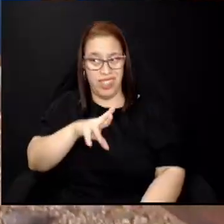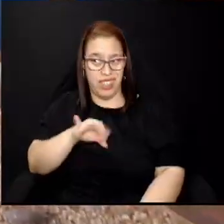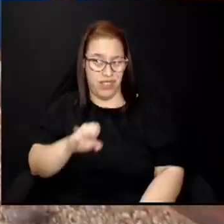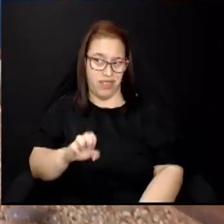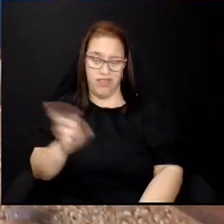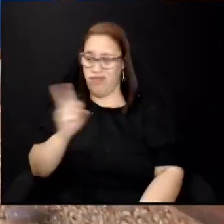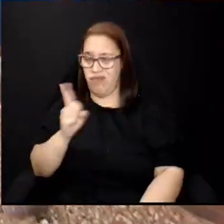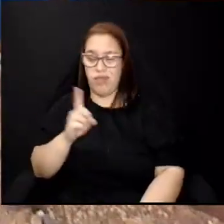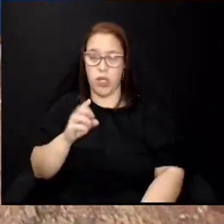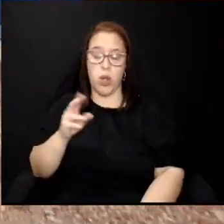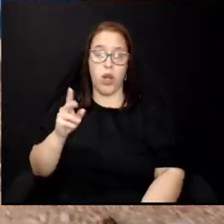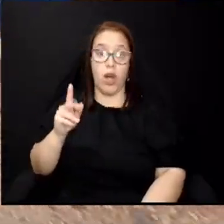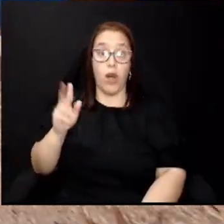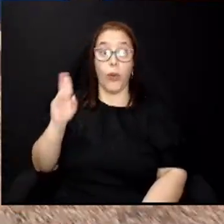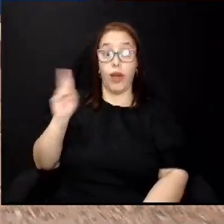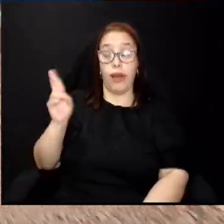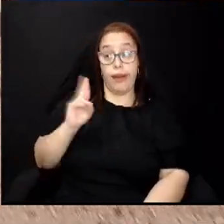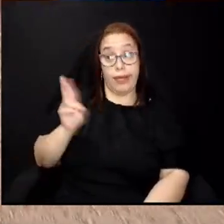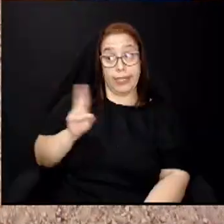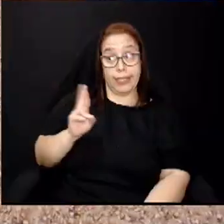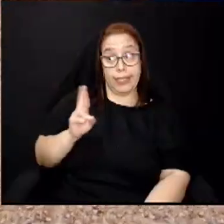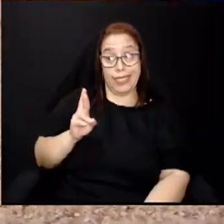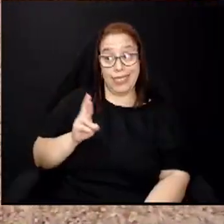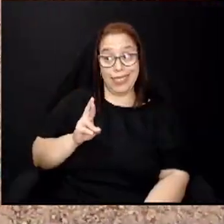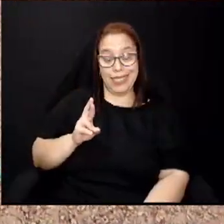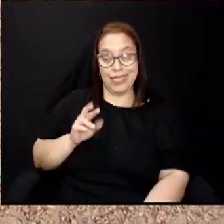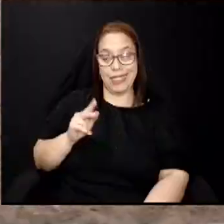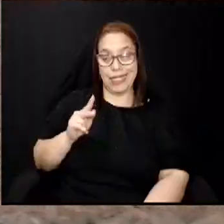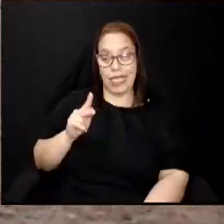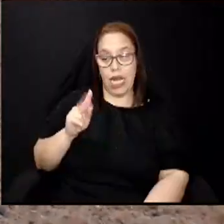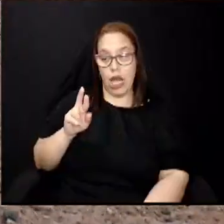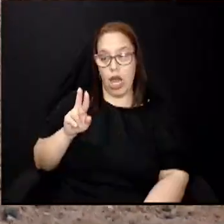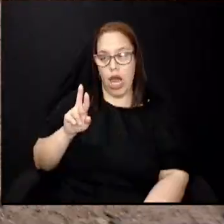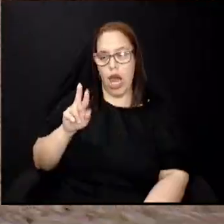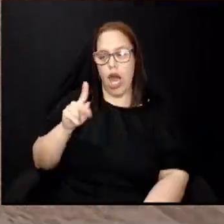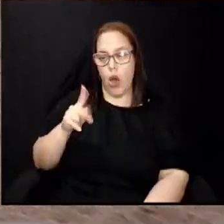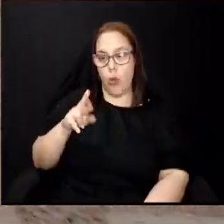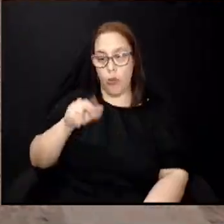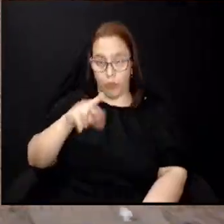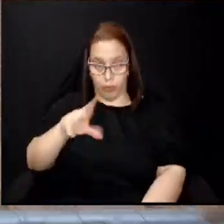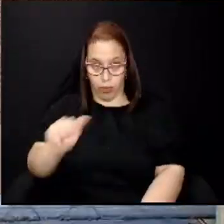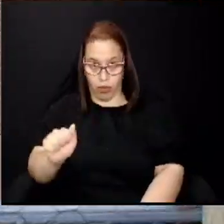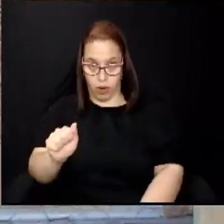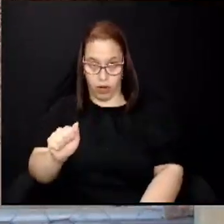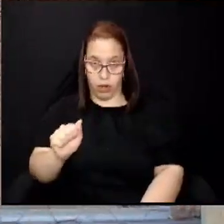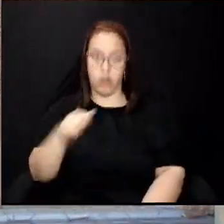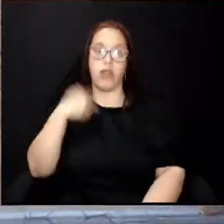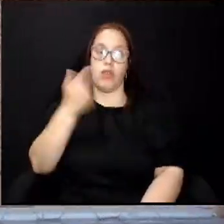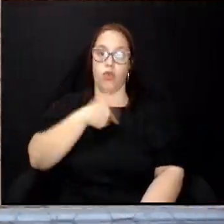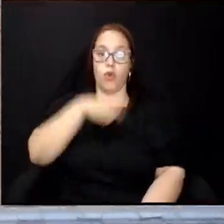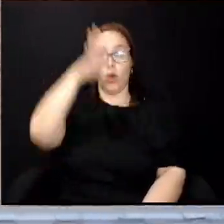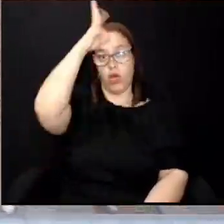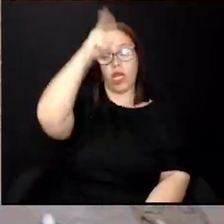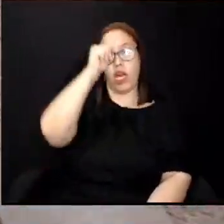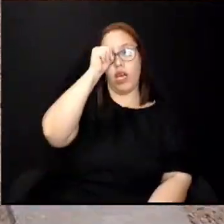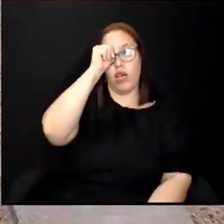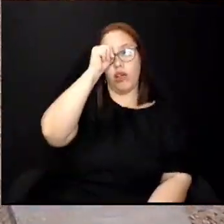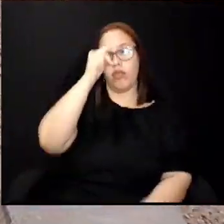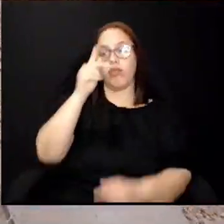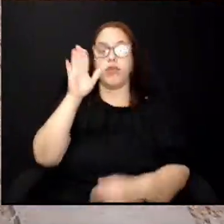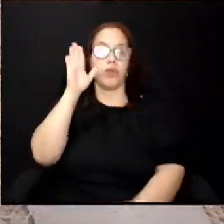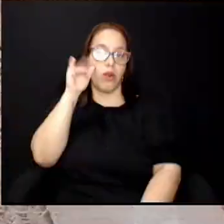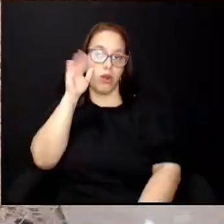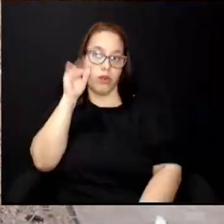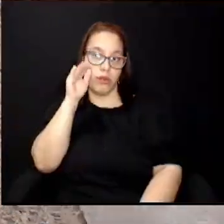também. Né? Isso é importante, né, que a gente preserve, né? No caso das nossas galinhas, né, por curiosidade, né, a gente tem mais de